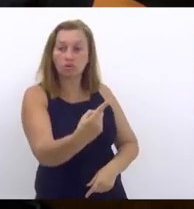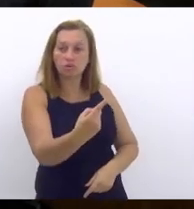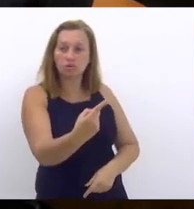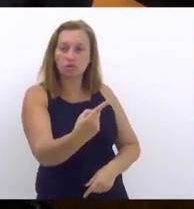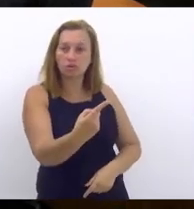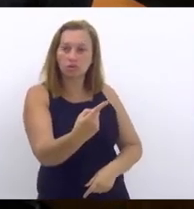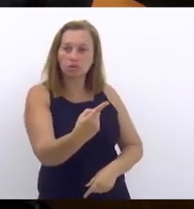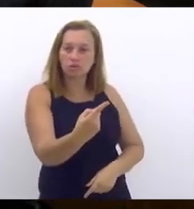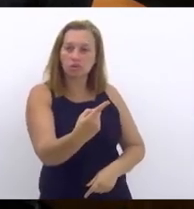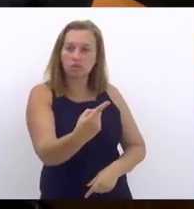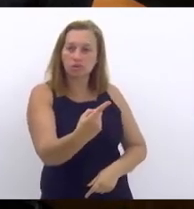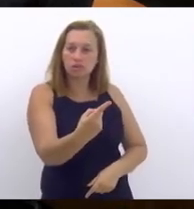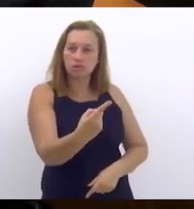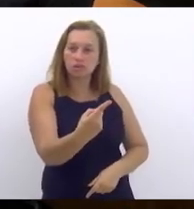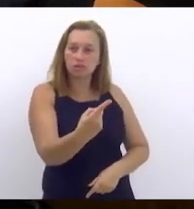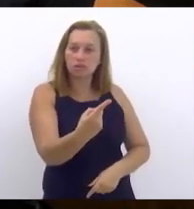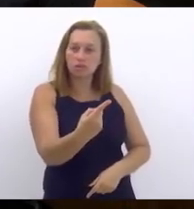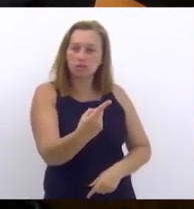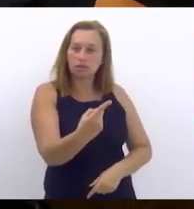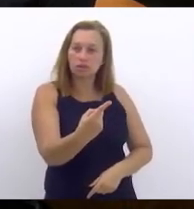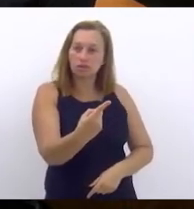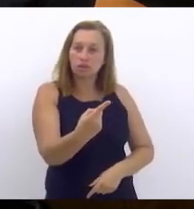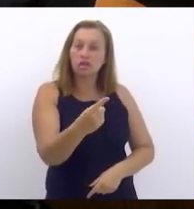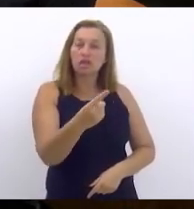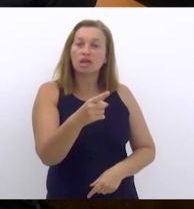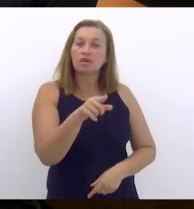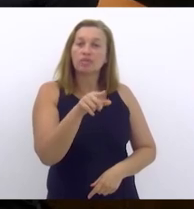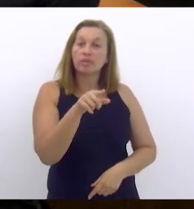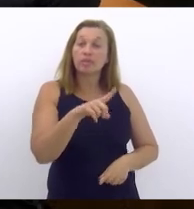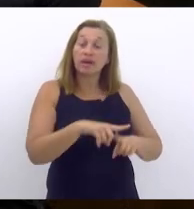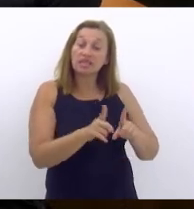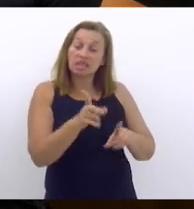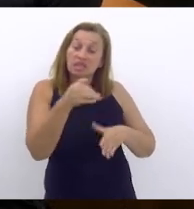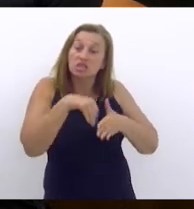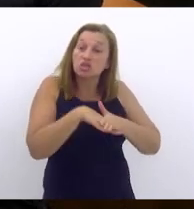Já vou concluir. E esse enterrou o talento.